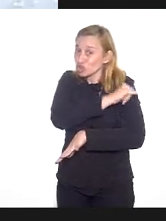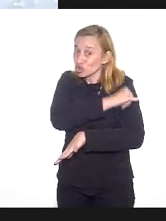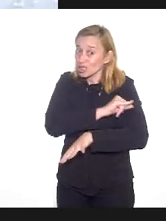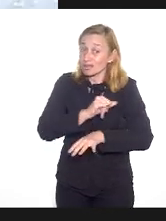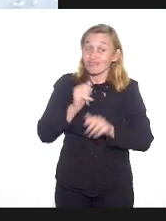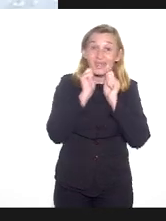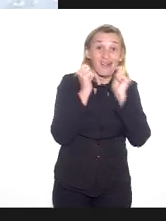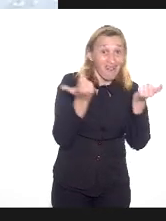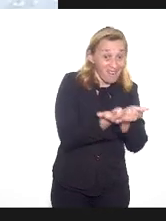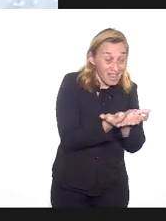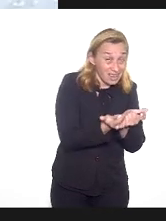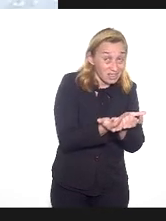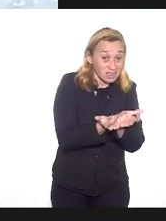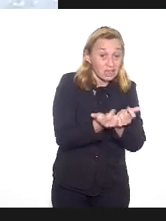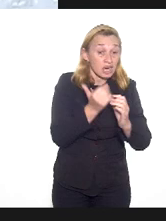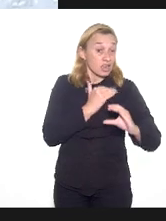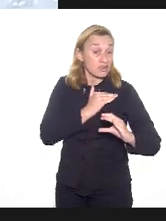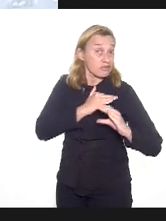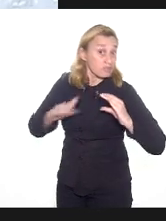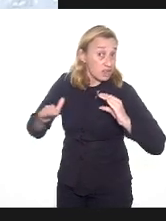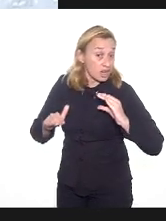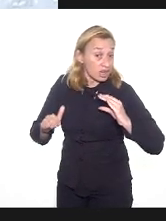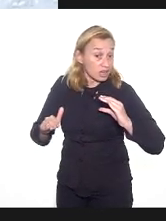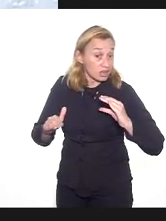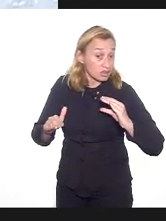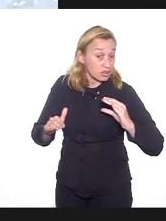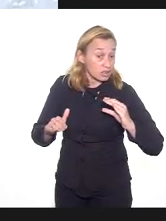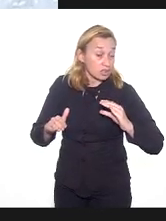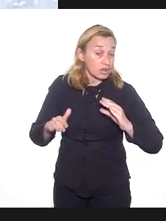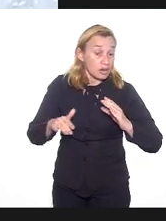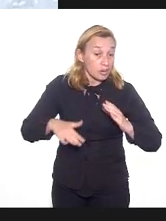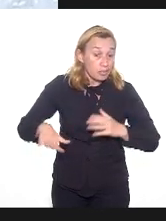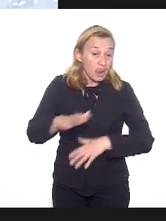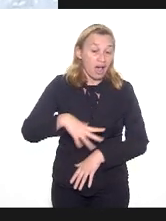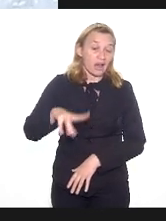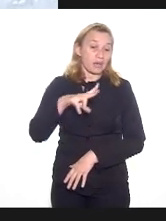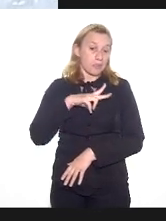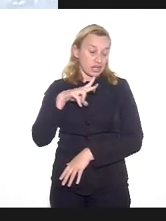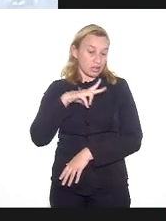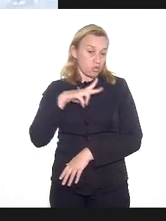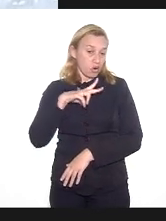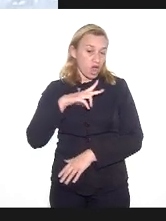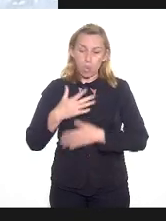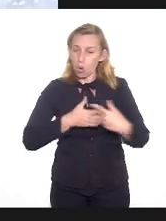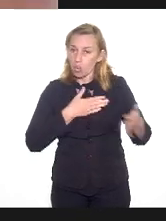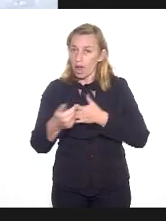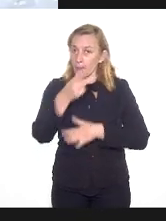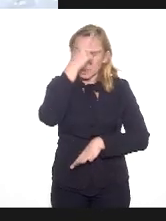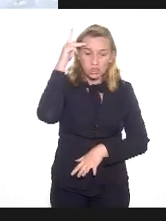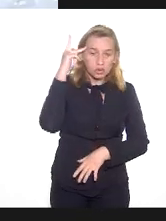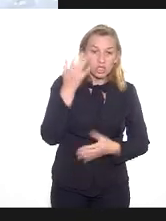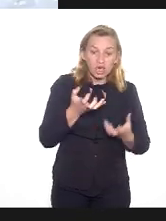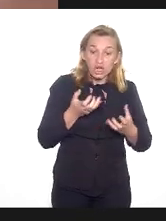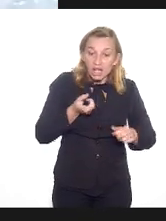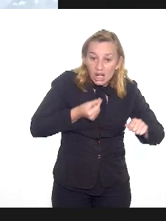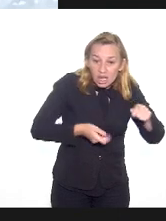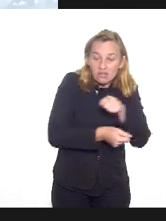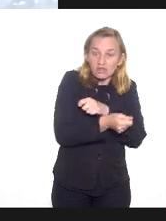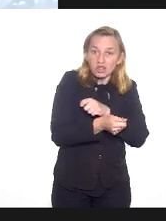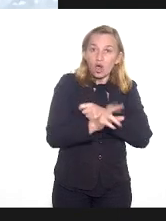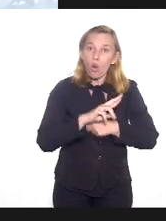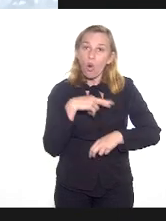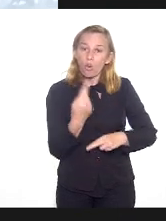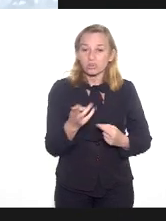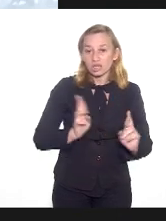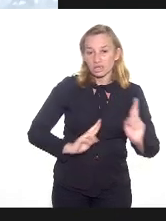que a Alerj enviaria para o setor privado ou para qualquer pessoa que queira investir ou se